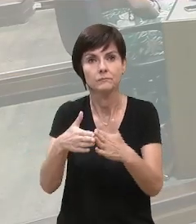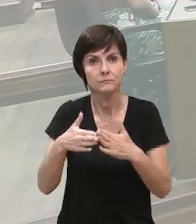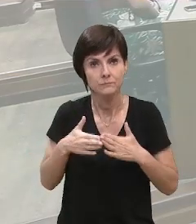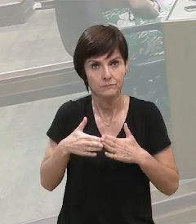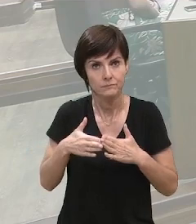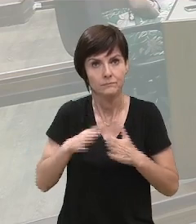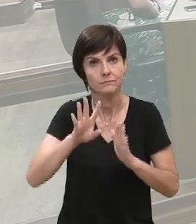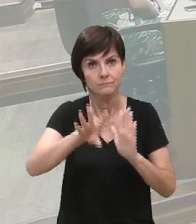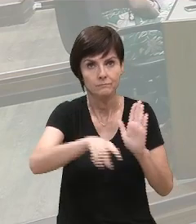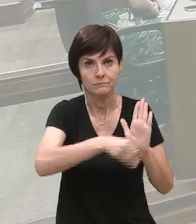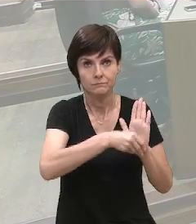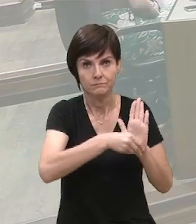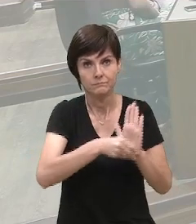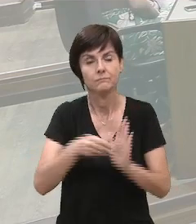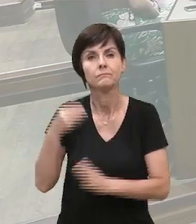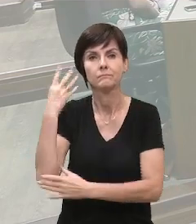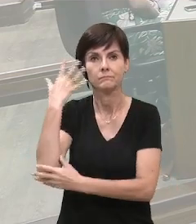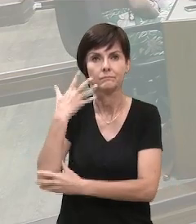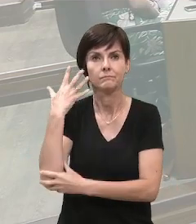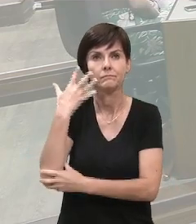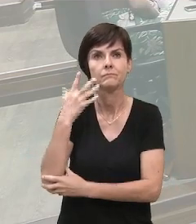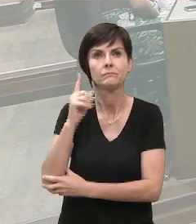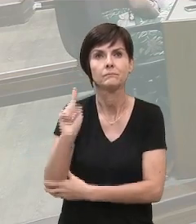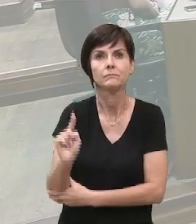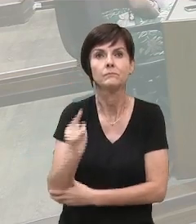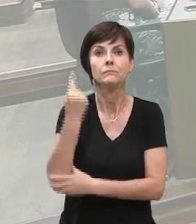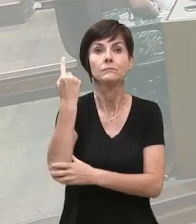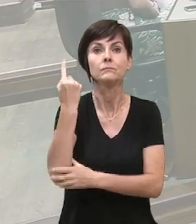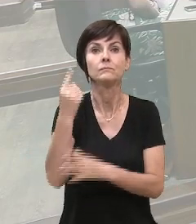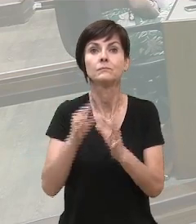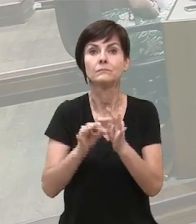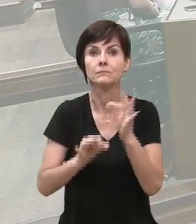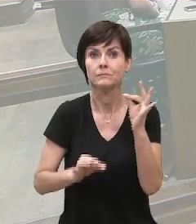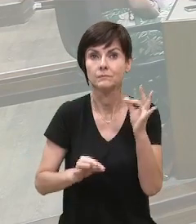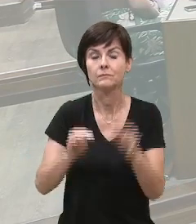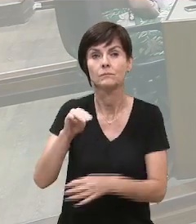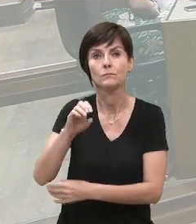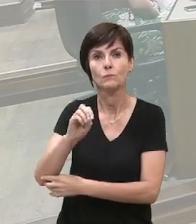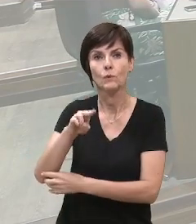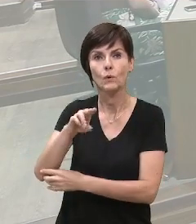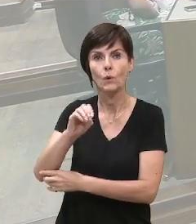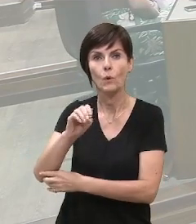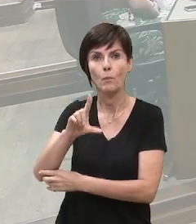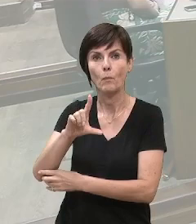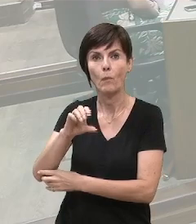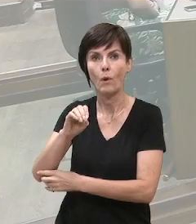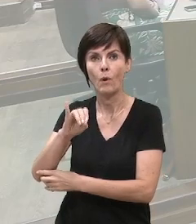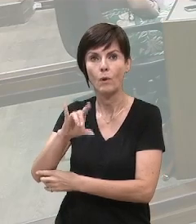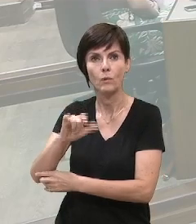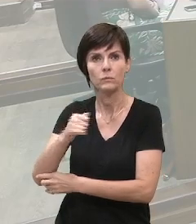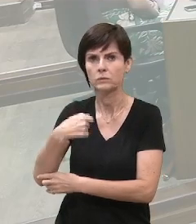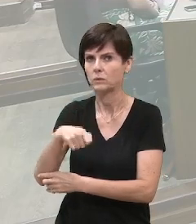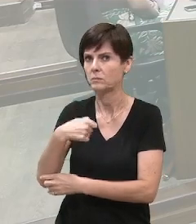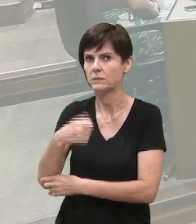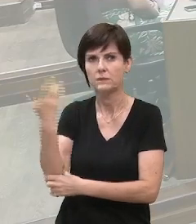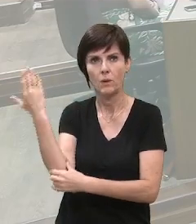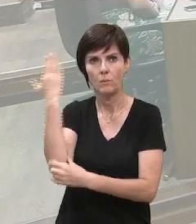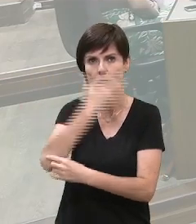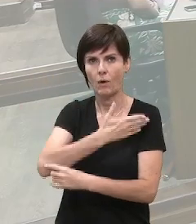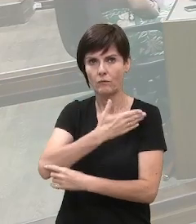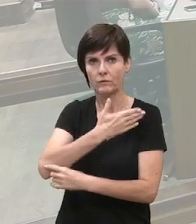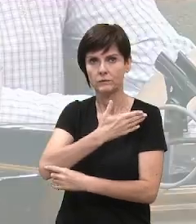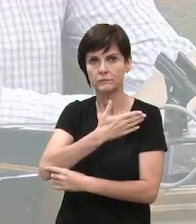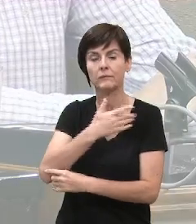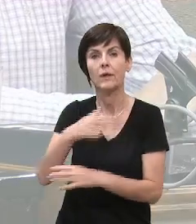contribuir na sua fala. Um único detalhe é que monopólio não precisa comprovação jurídica, né? Monopólio é uma lei de